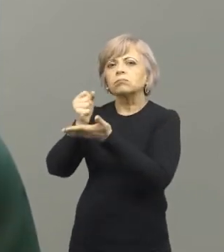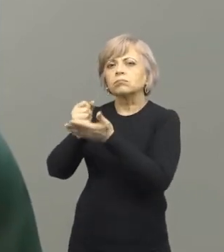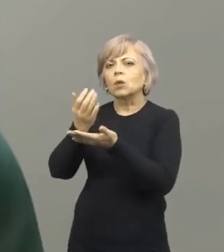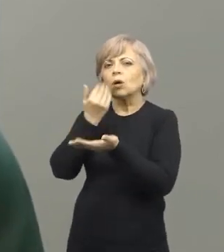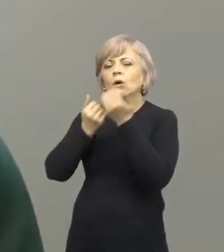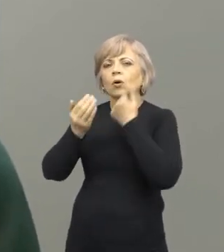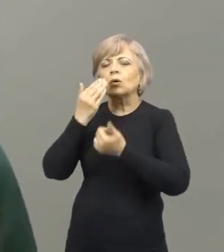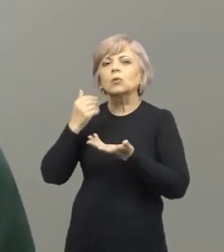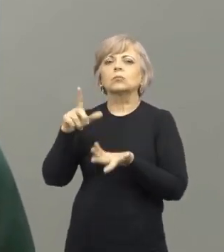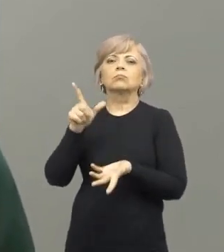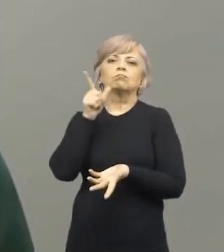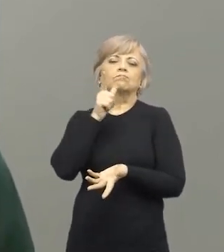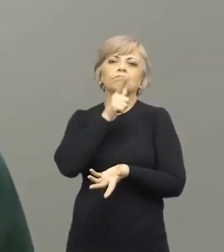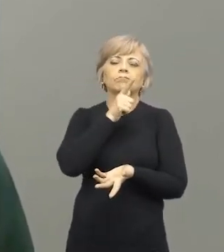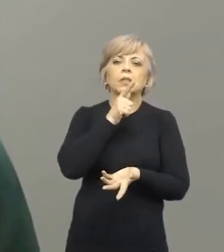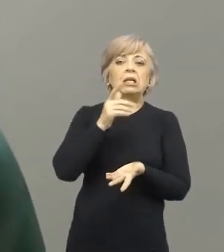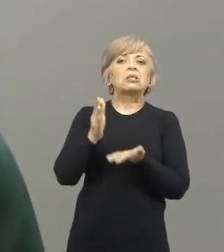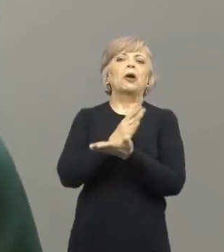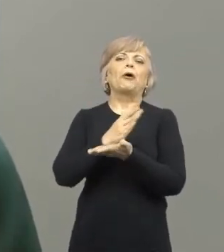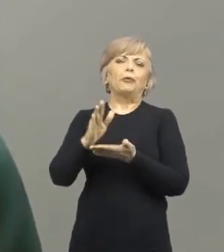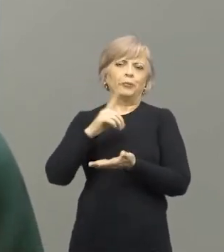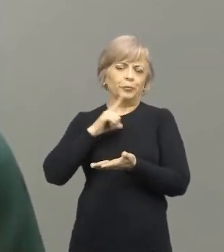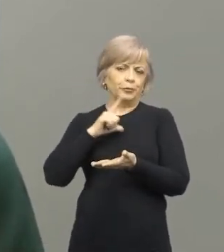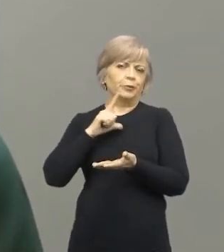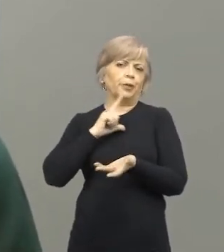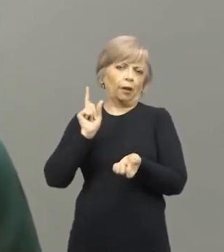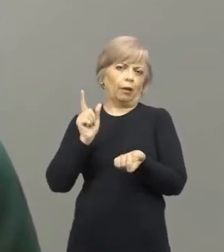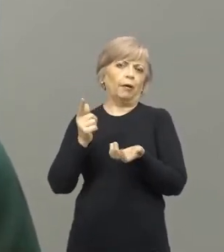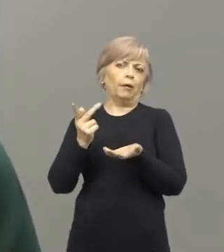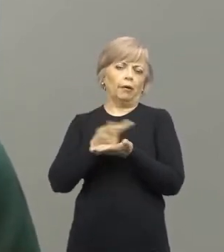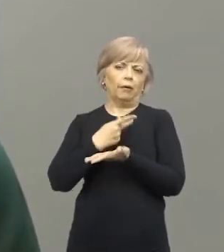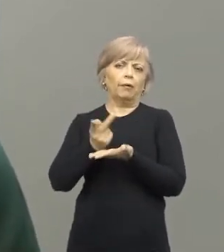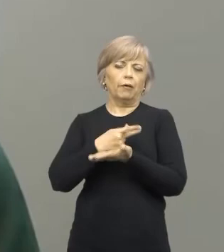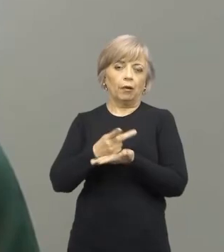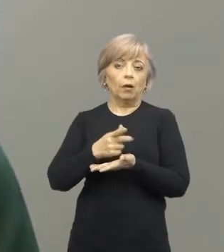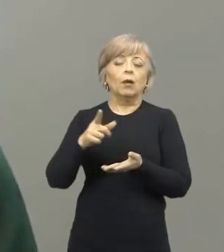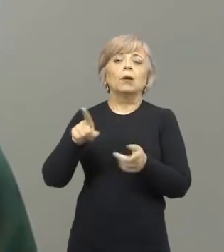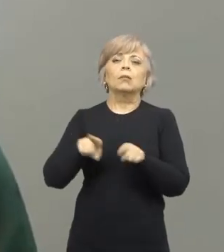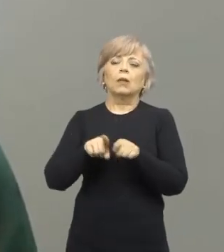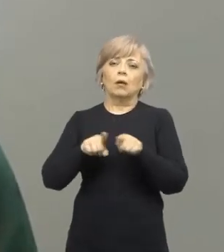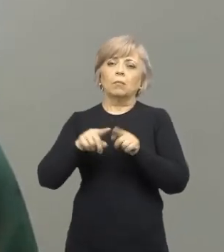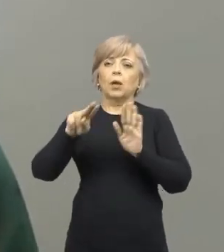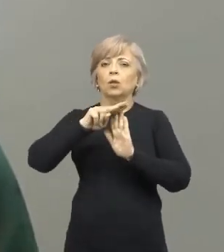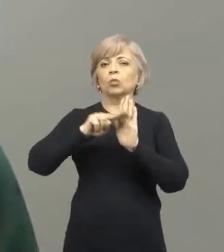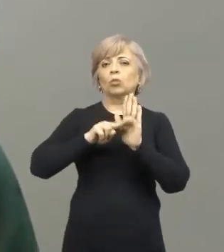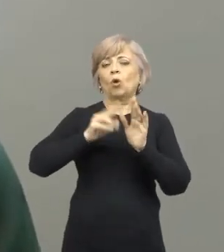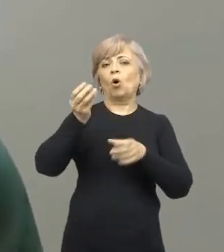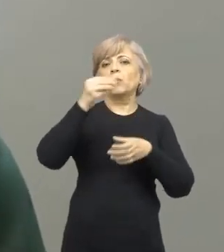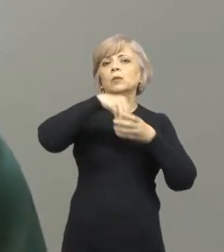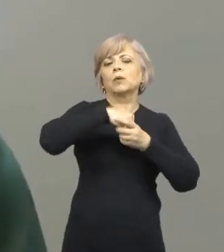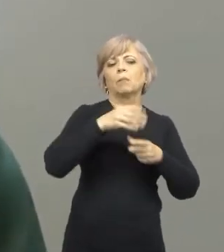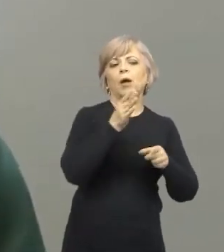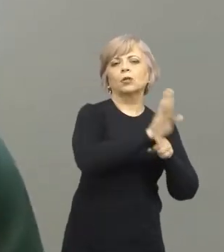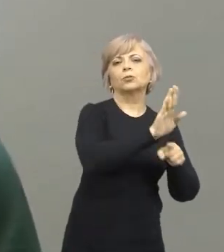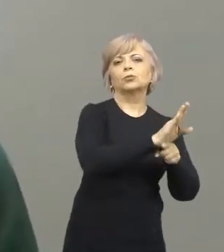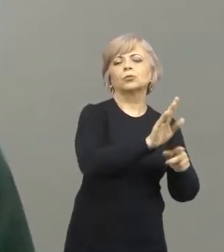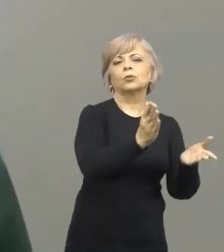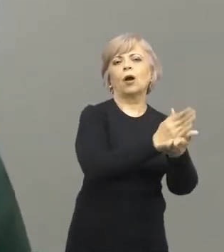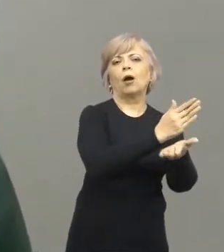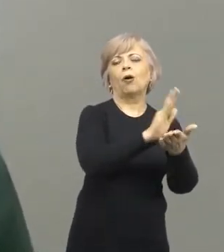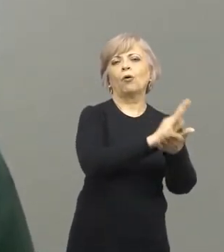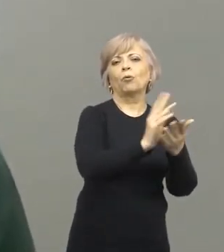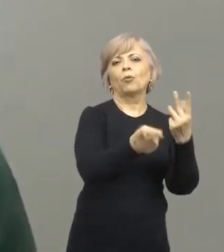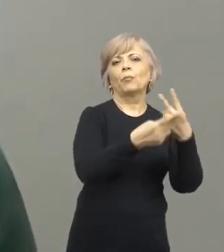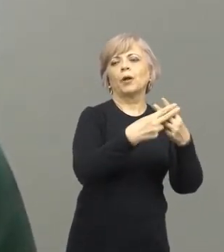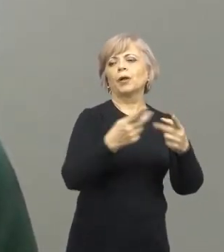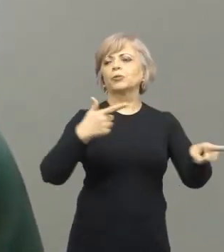com algumas ações de improbidade, outras de violações de normas internas com favorecimento para alguns presos em detrimento